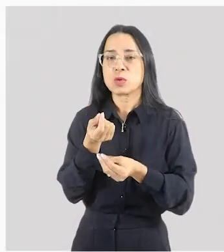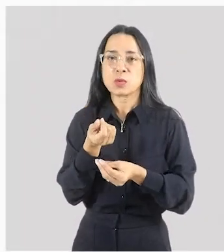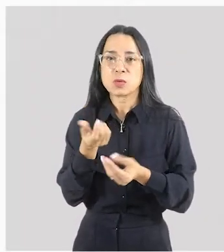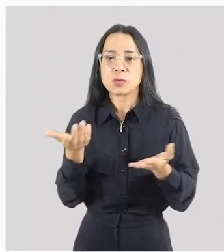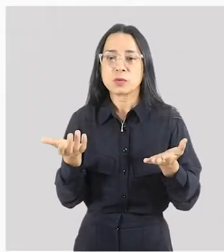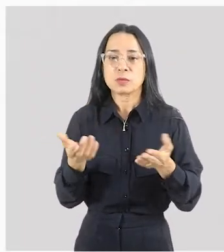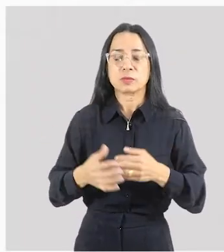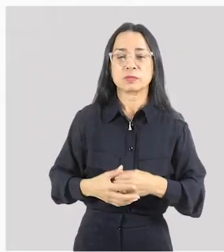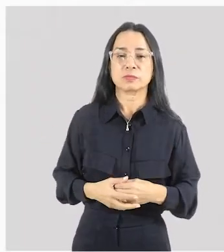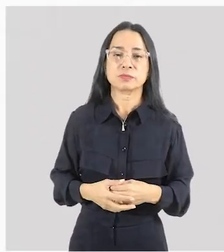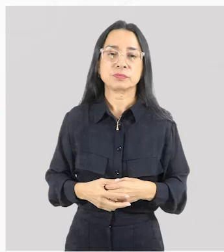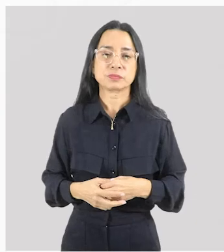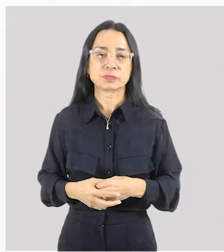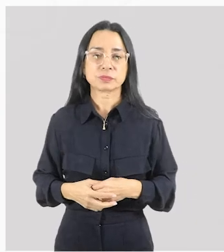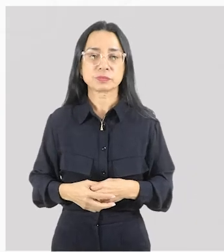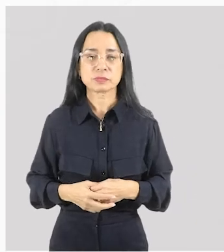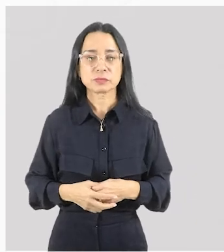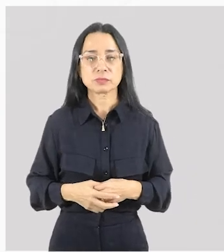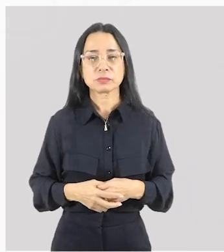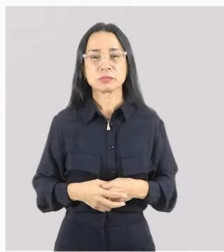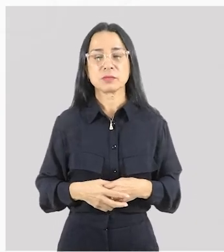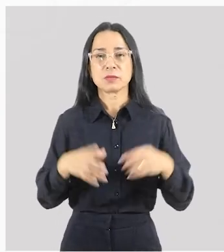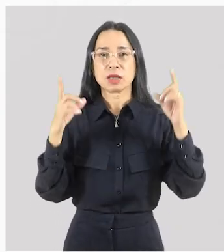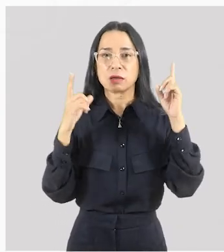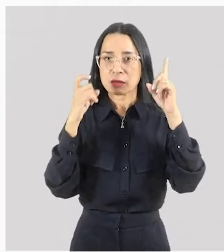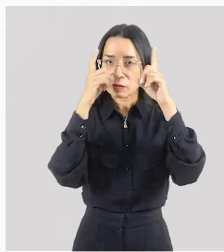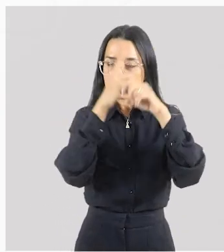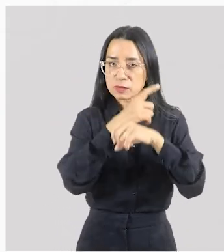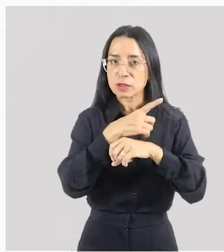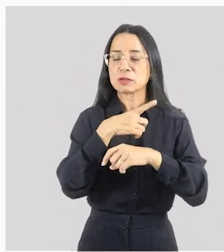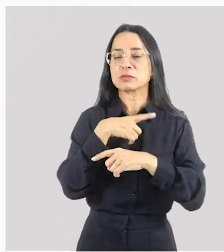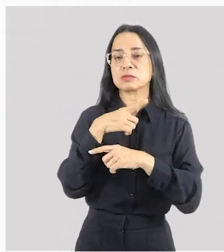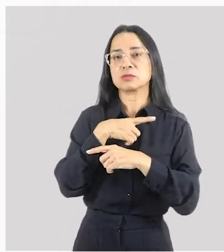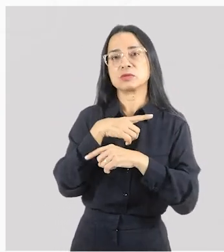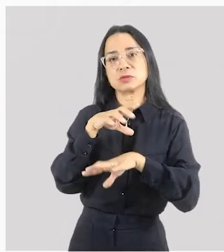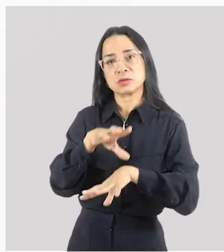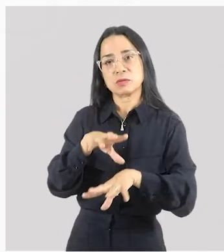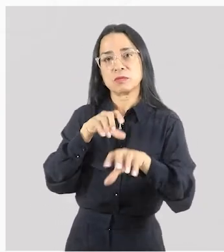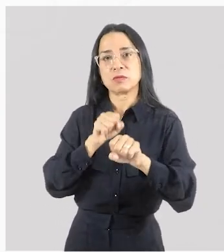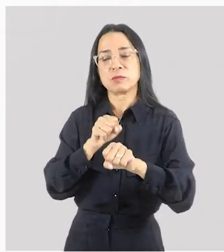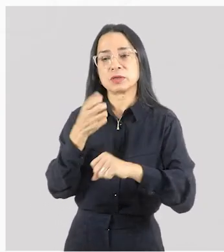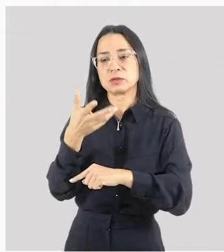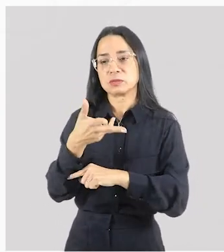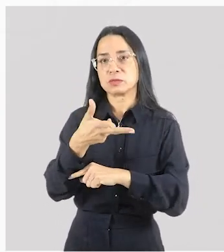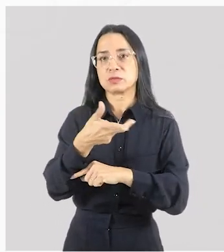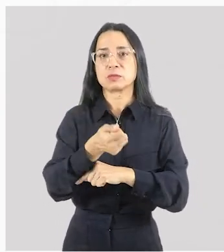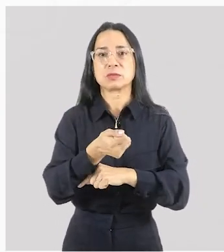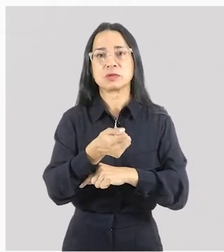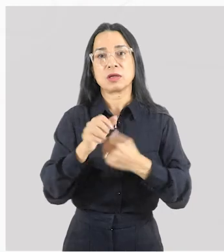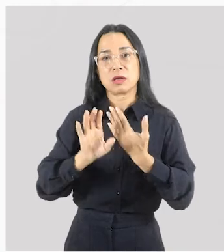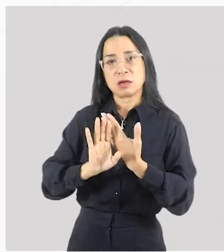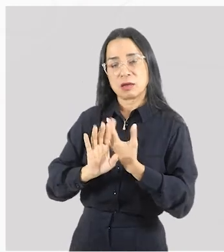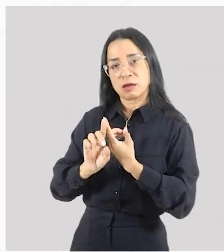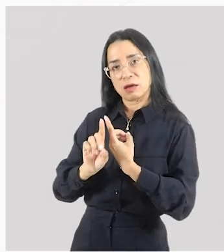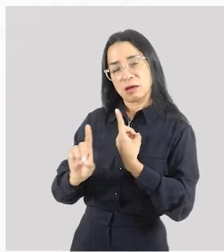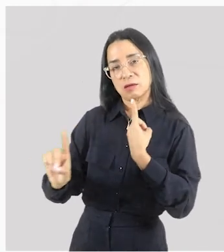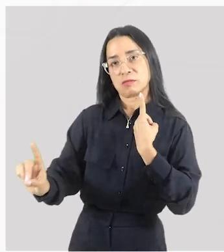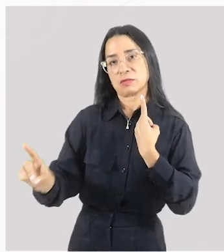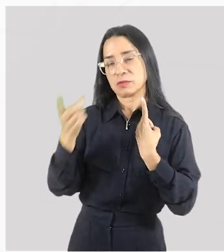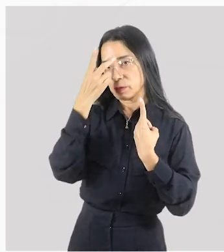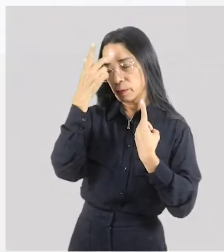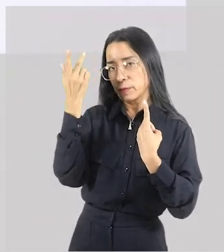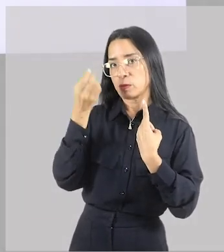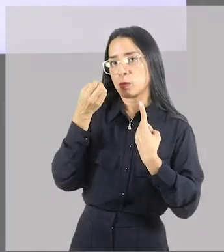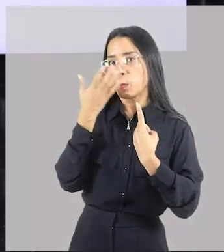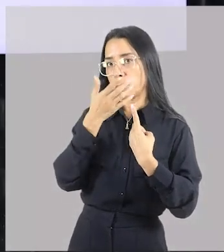de excelência, de qualidade, vai afastar a camada mais pobre dos bons empregos. Então vai ficar